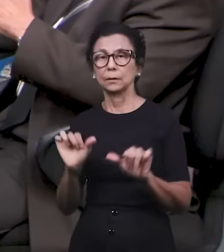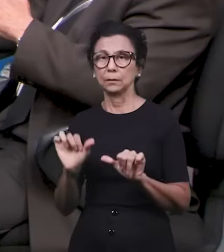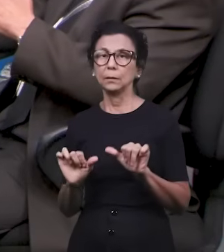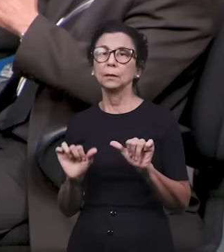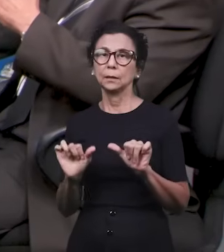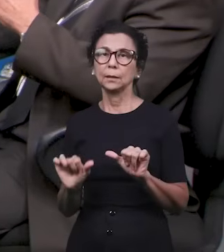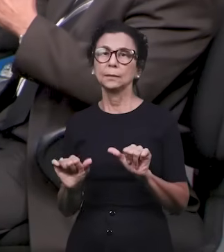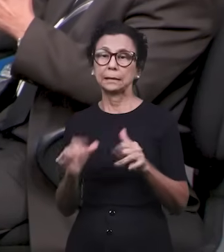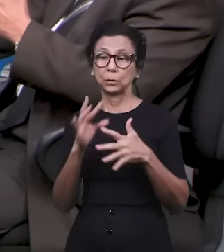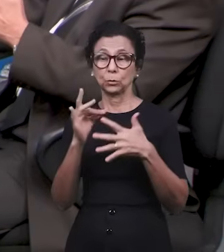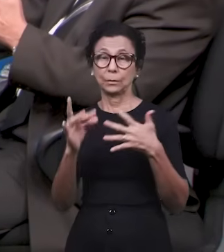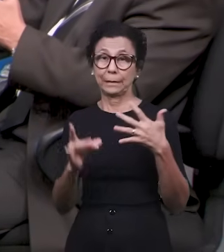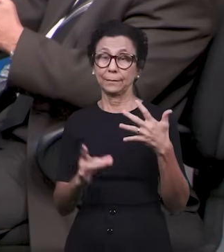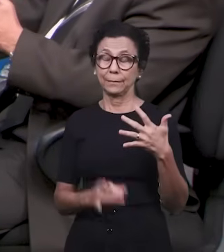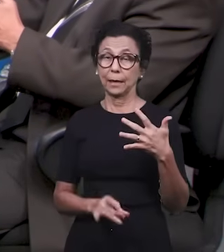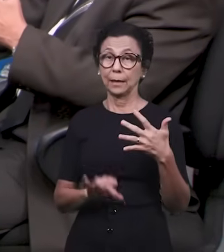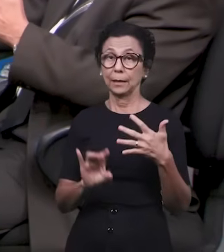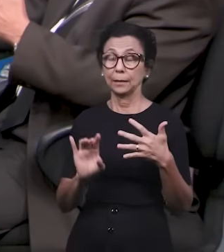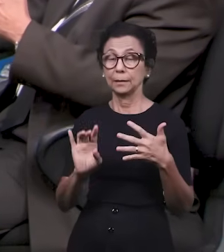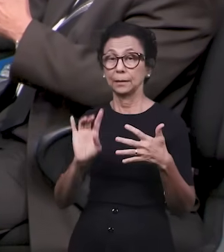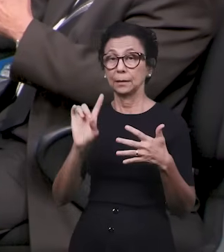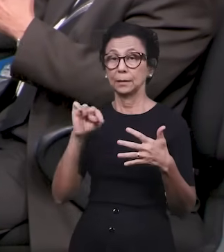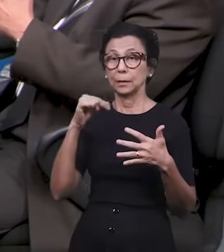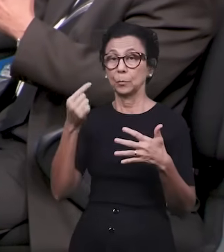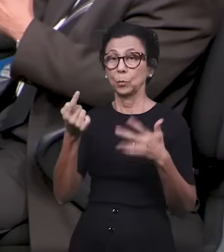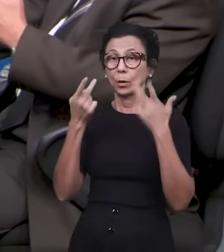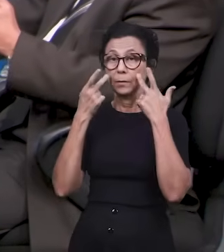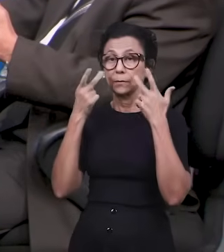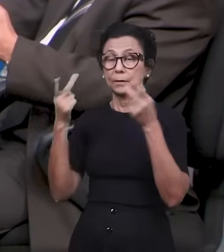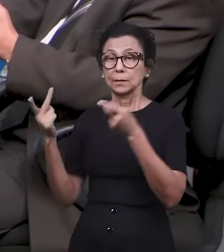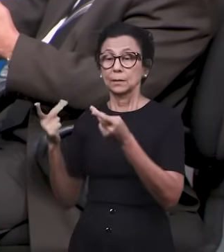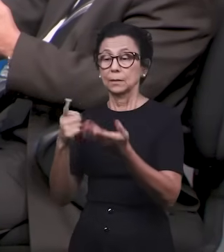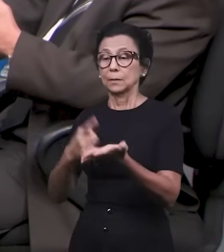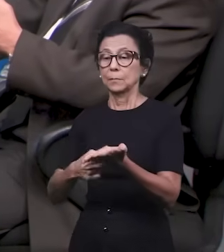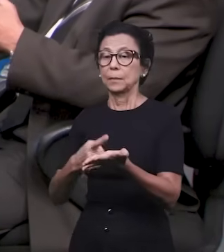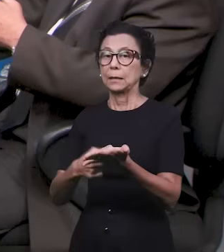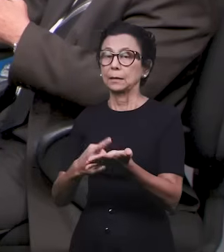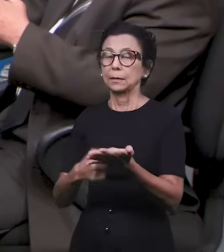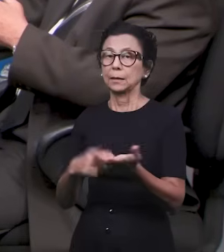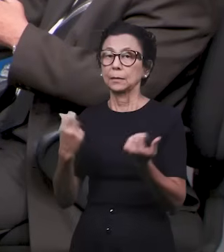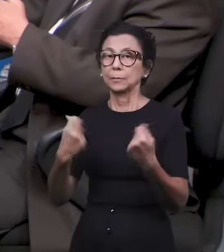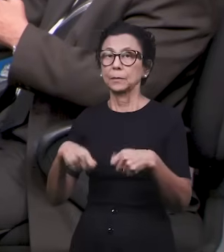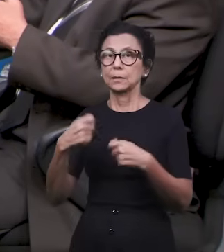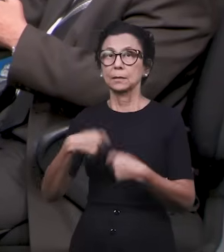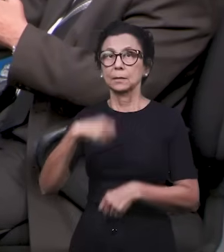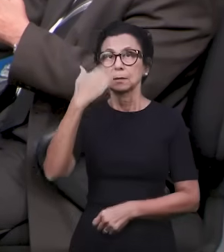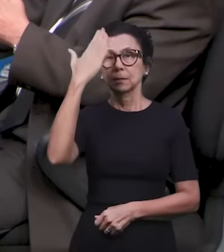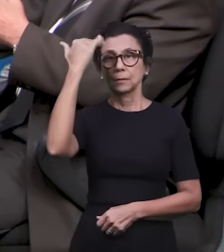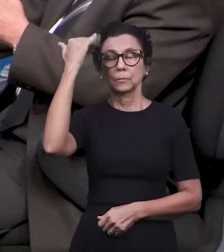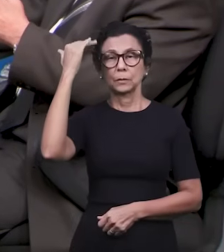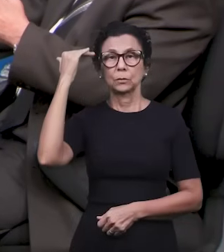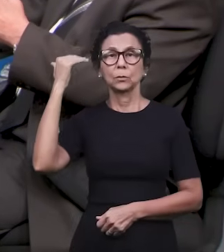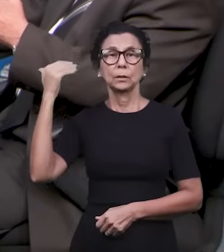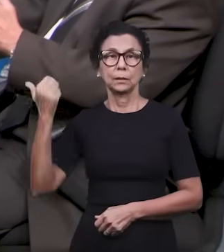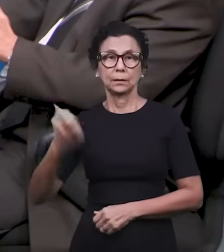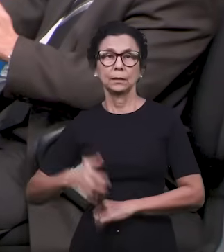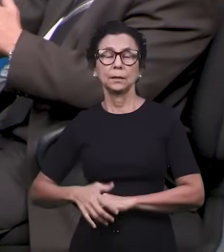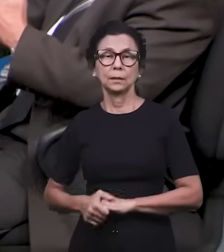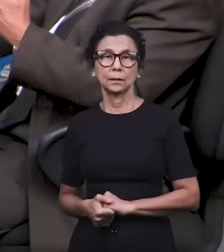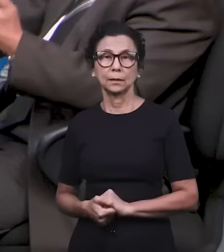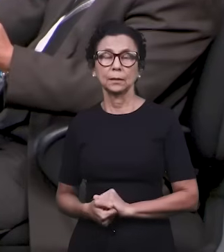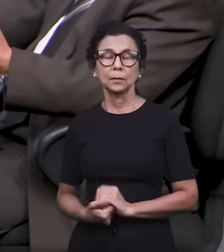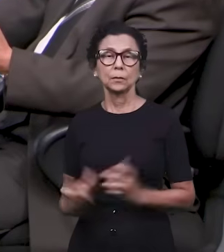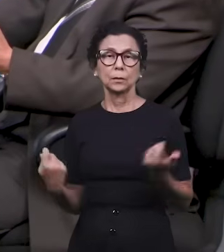né, para marcar direitinho uma visita, e isso ser feito com sabedoria, e ser feito no sentido de